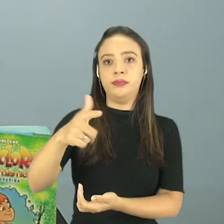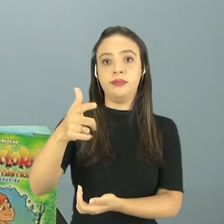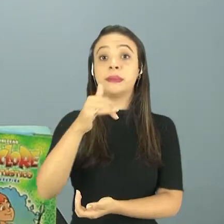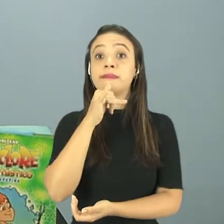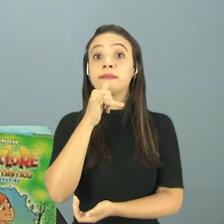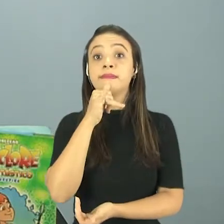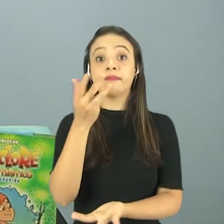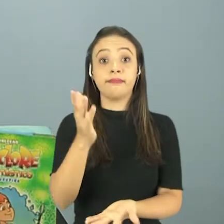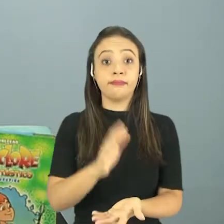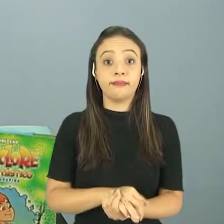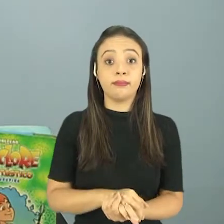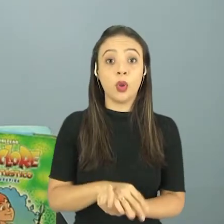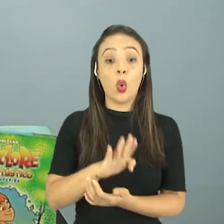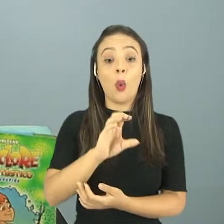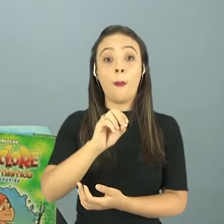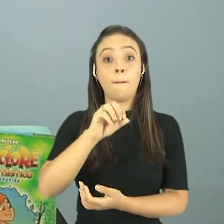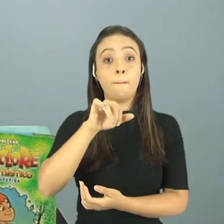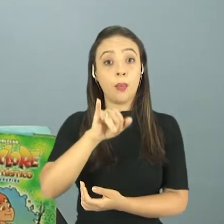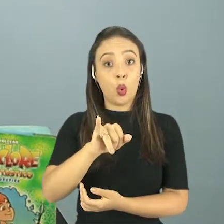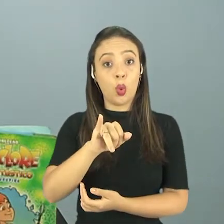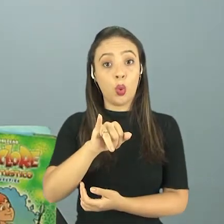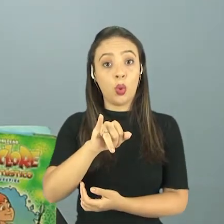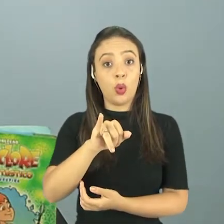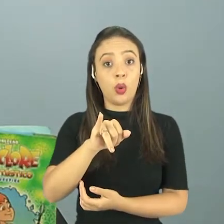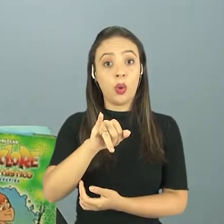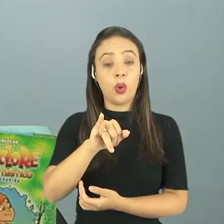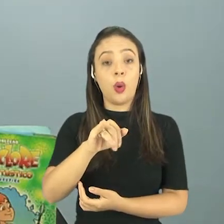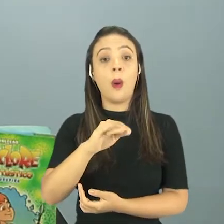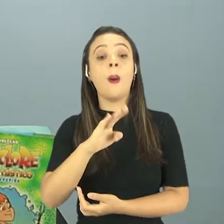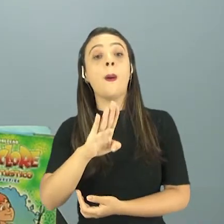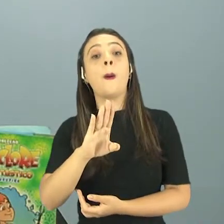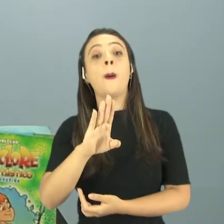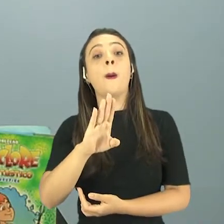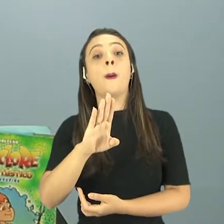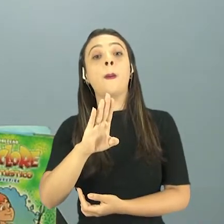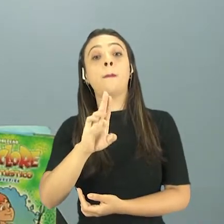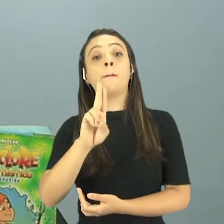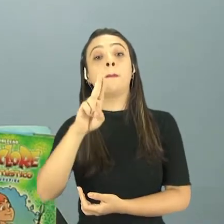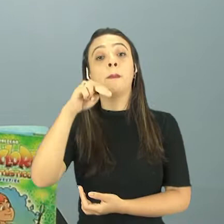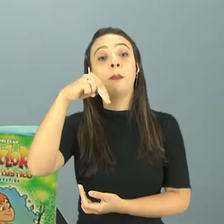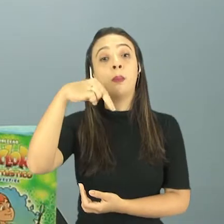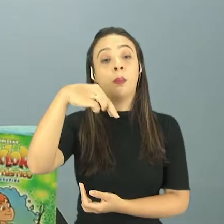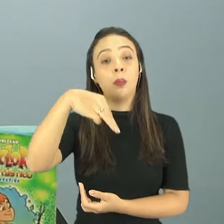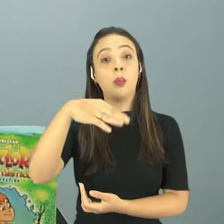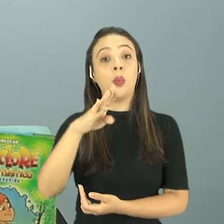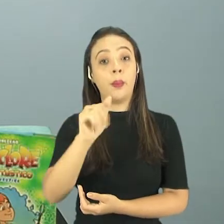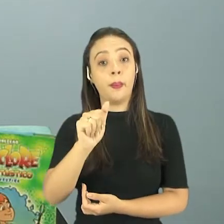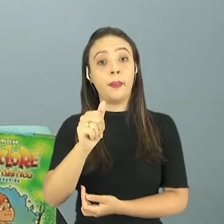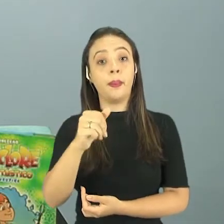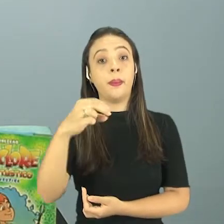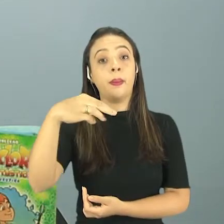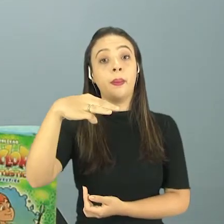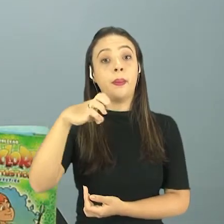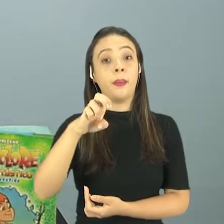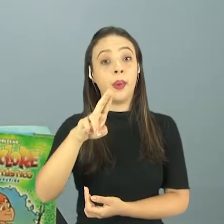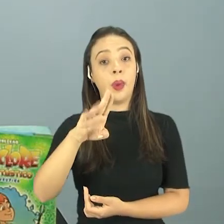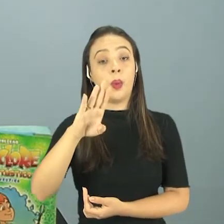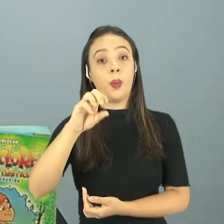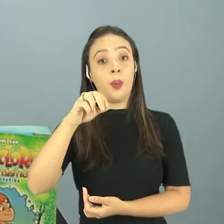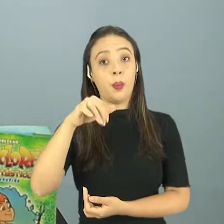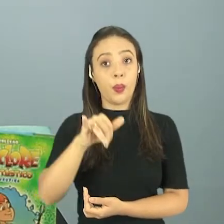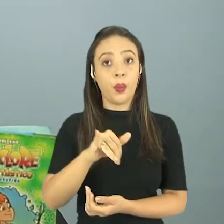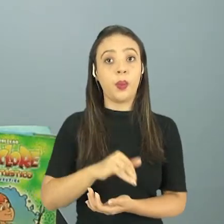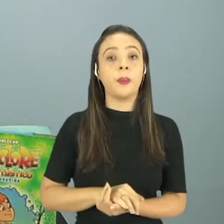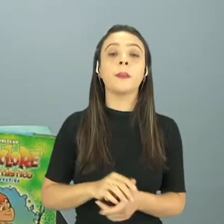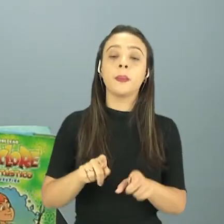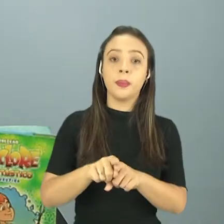aqui, ó, do boi bumbá, perdão, aqui é Bumba Meu Boi, ó, tá? Aí tem